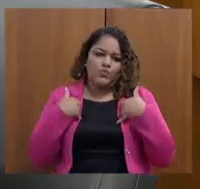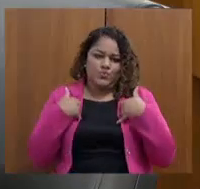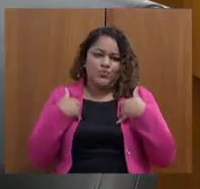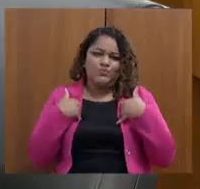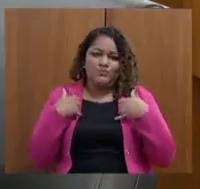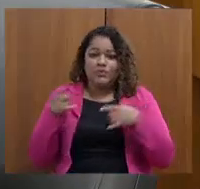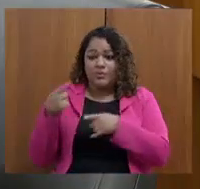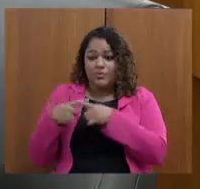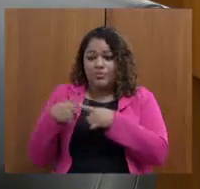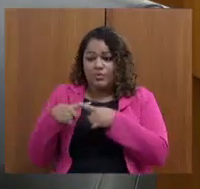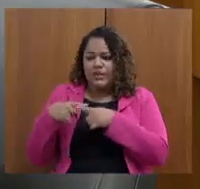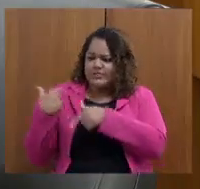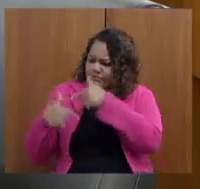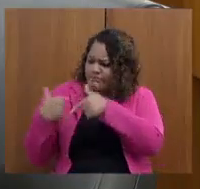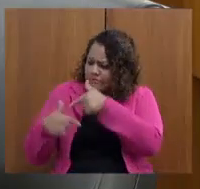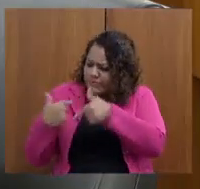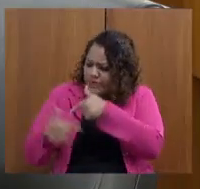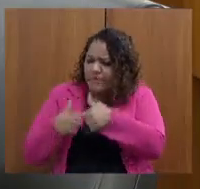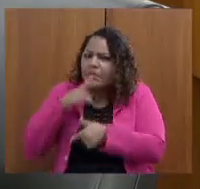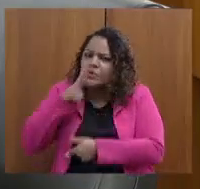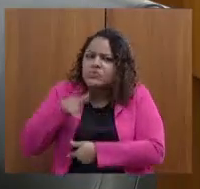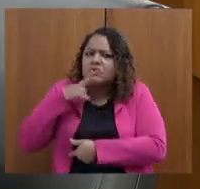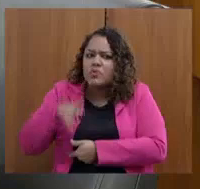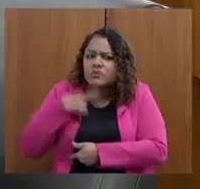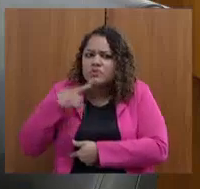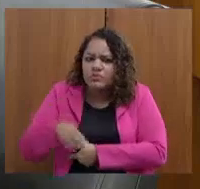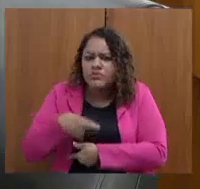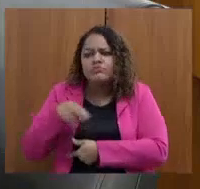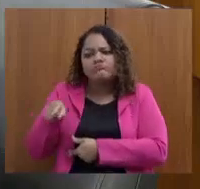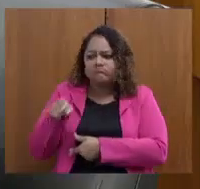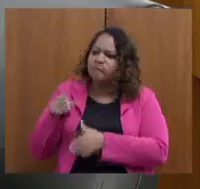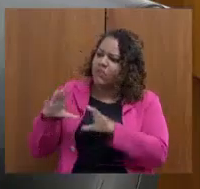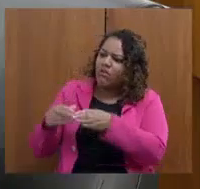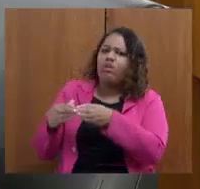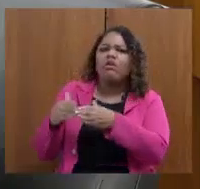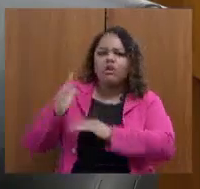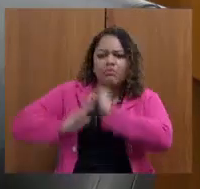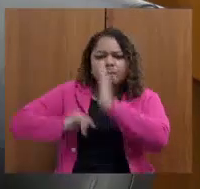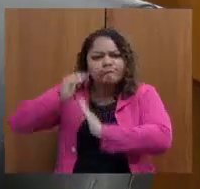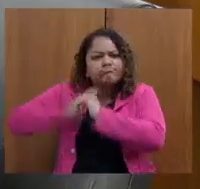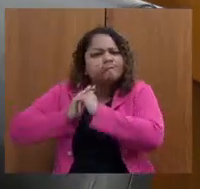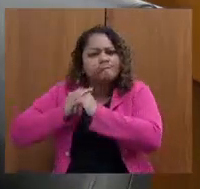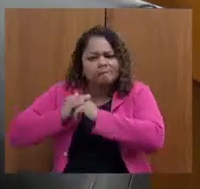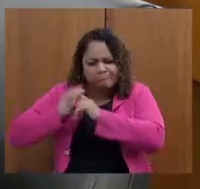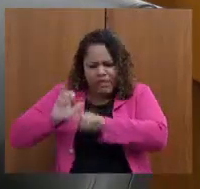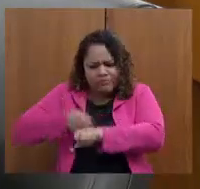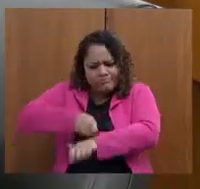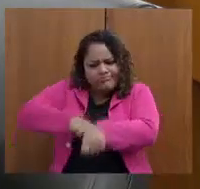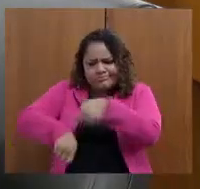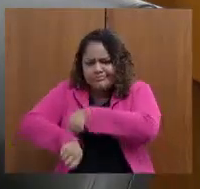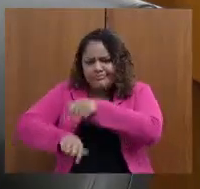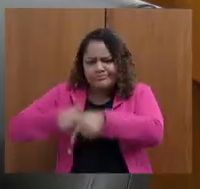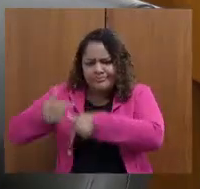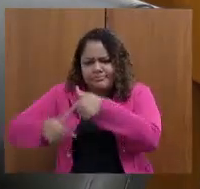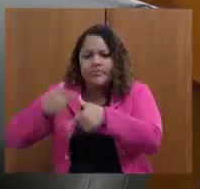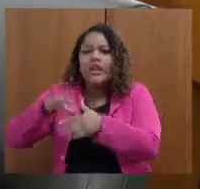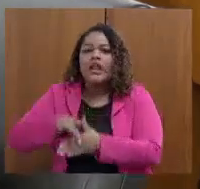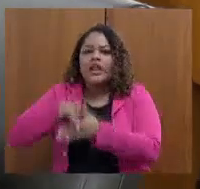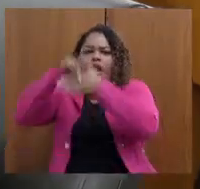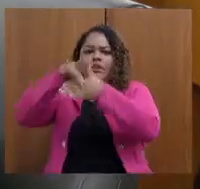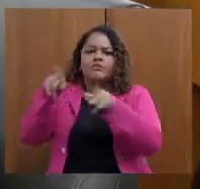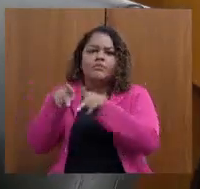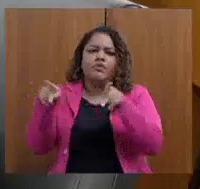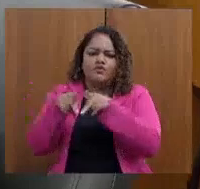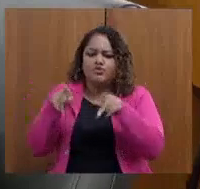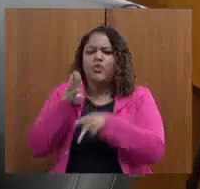ela Demonstra o empenho da equipe a liderança do professor Beirão e que a gente espera